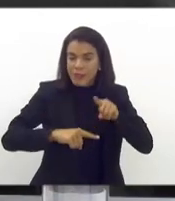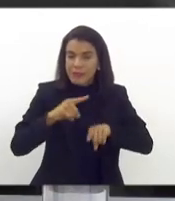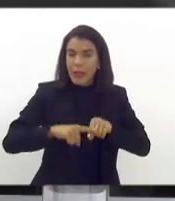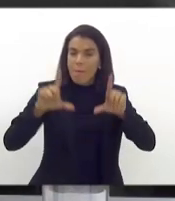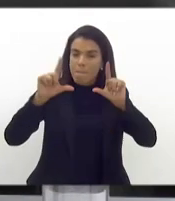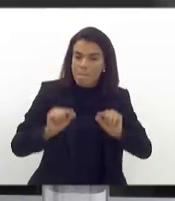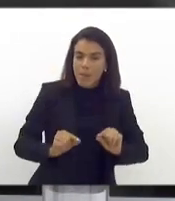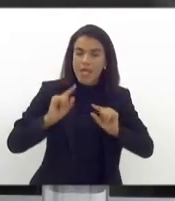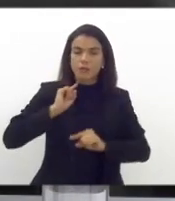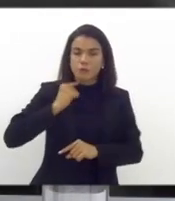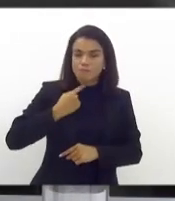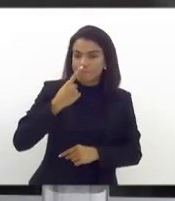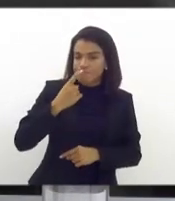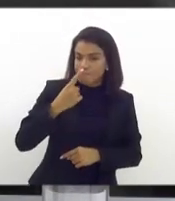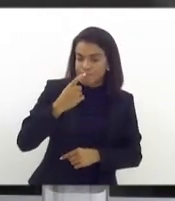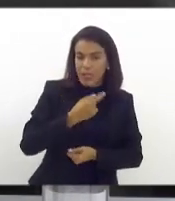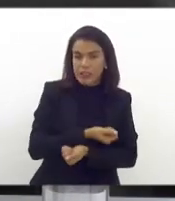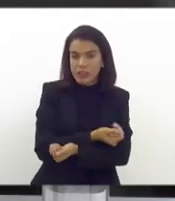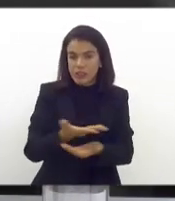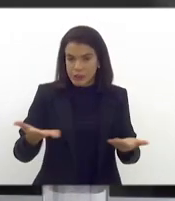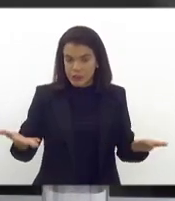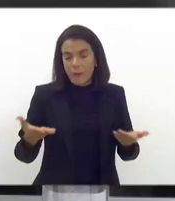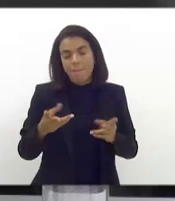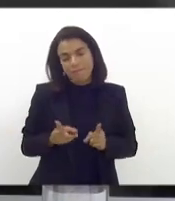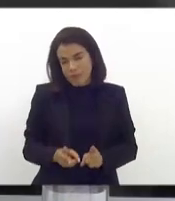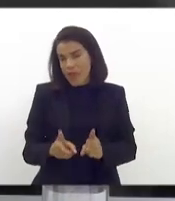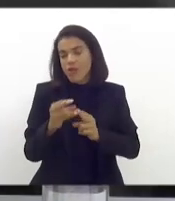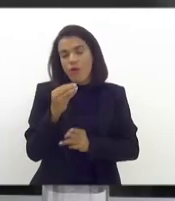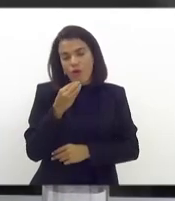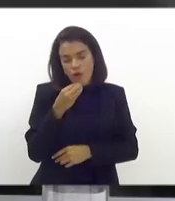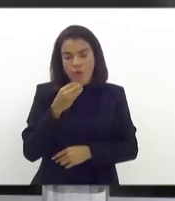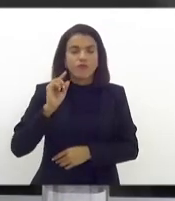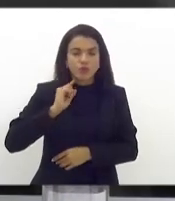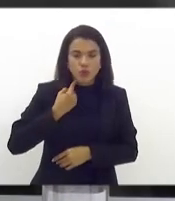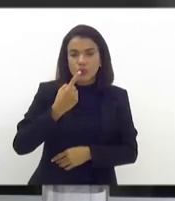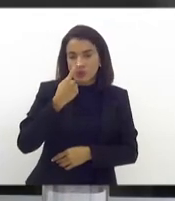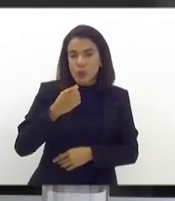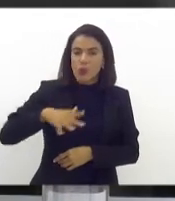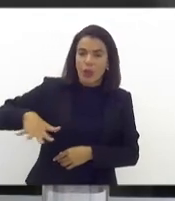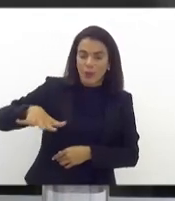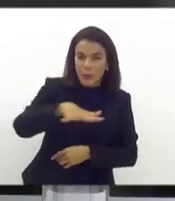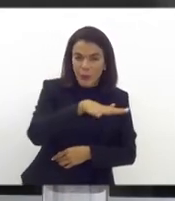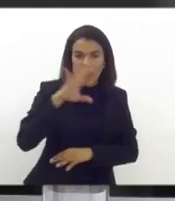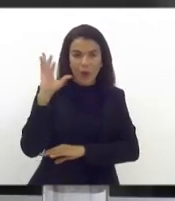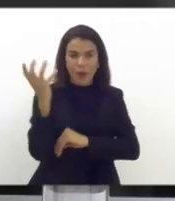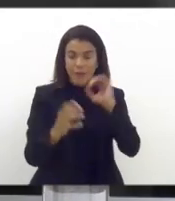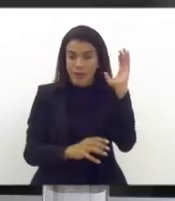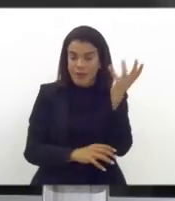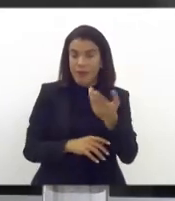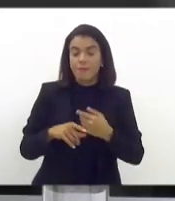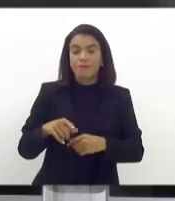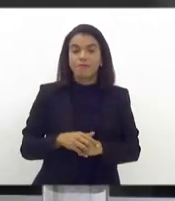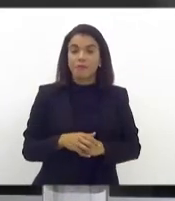menos poluente do que o que era anteriormente distribuído, ainda é, obviamente, poluente. E em vários países do